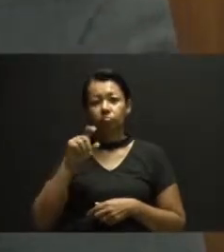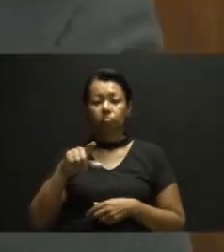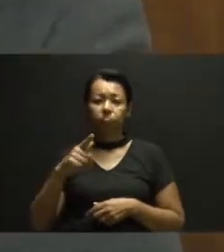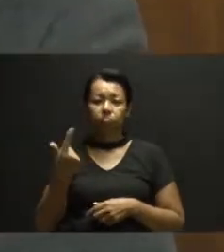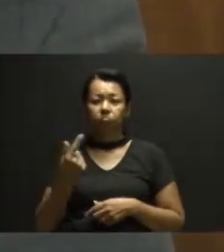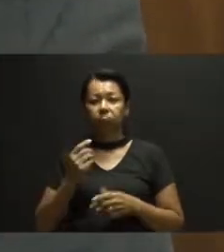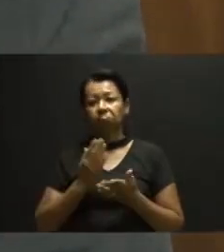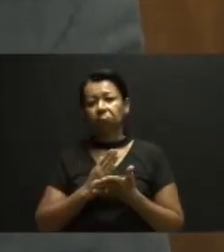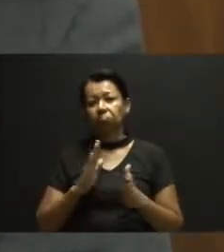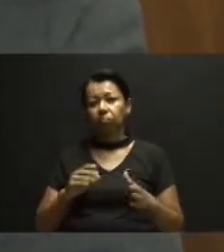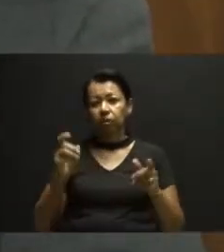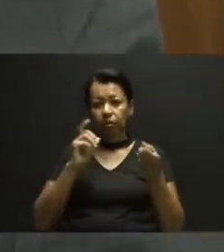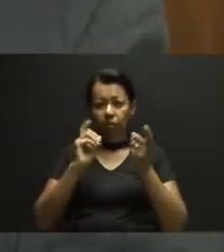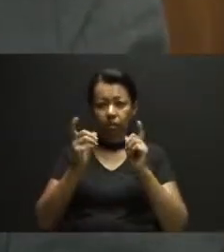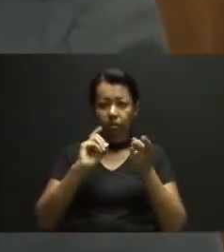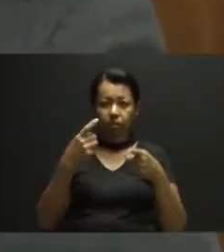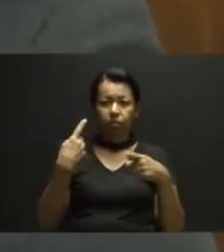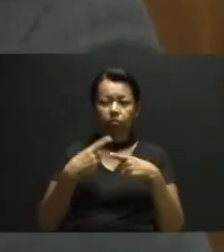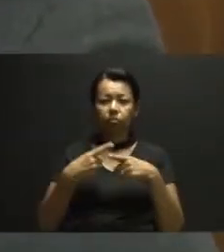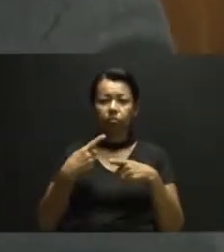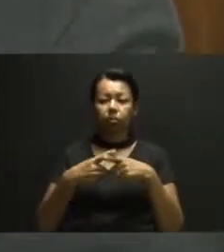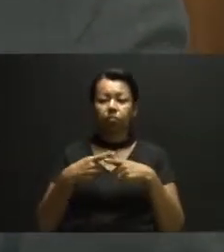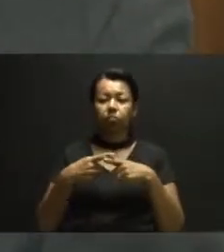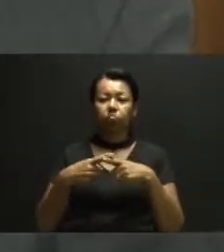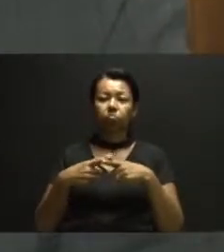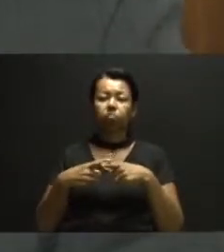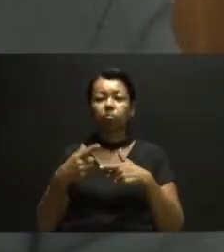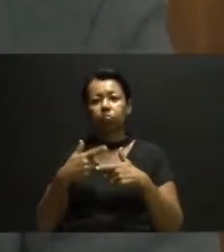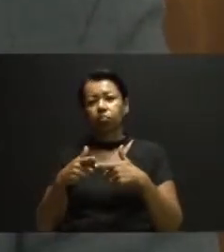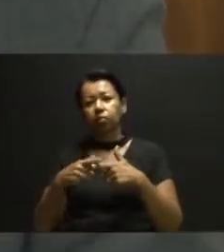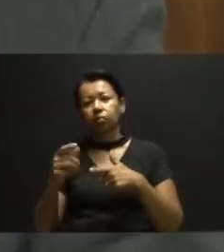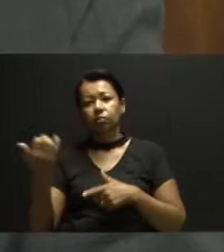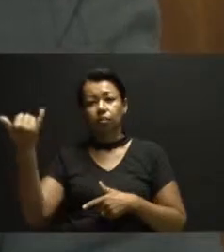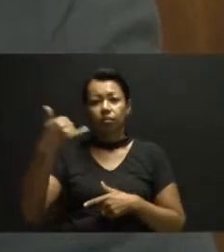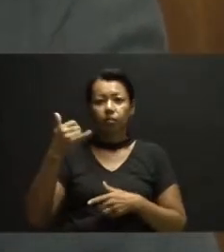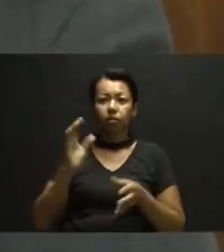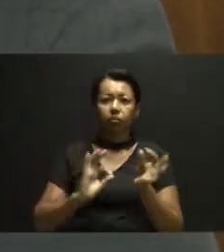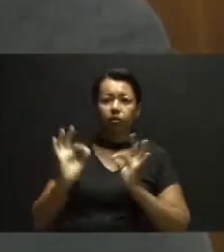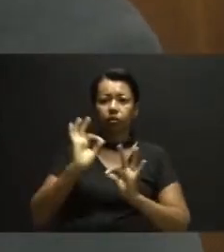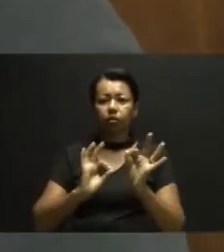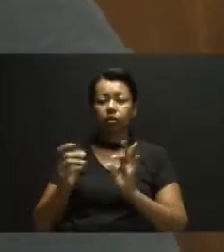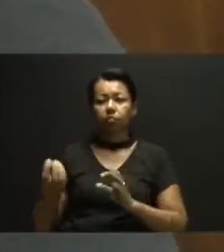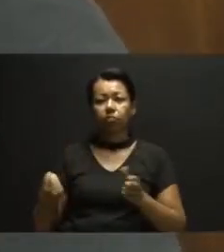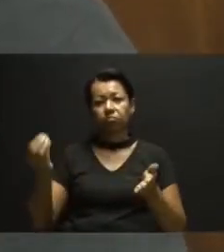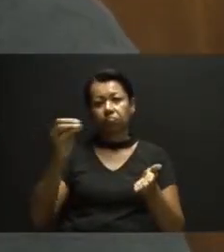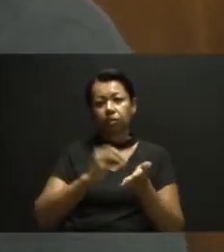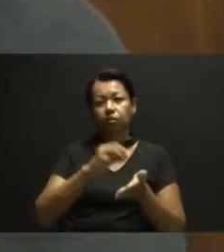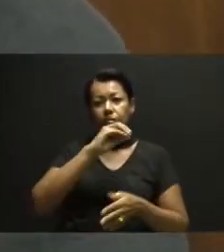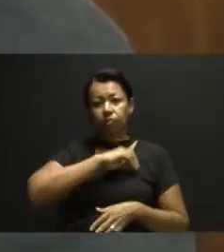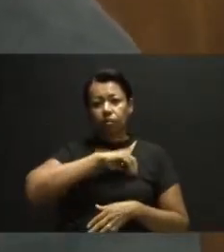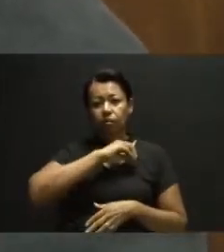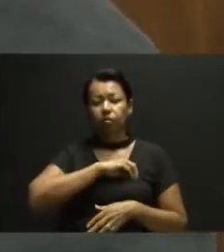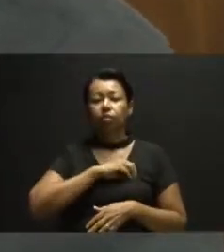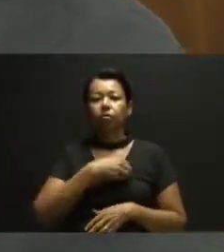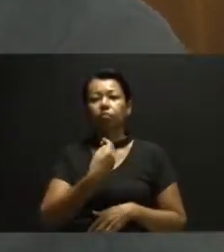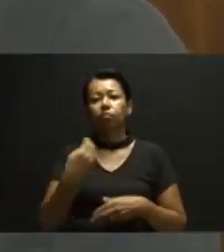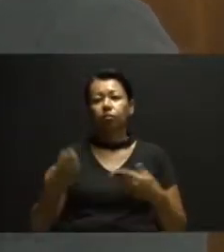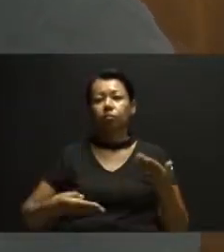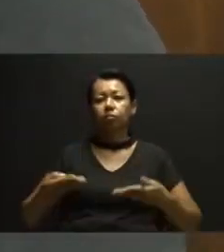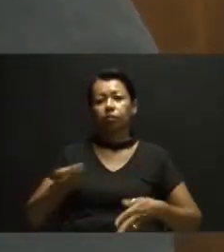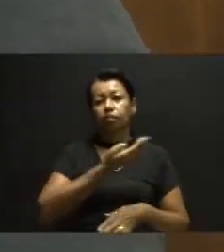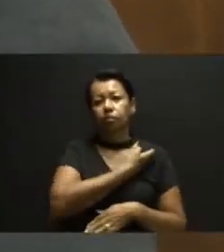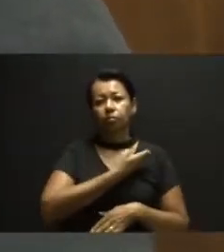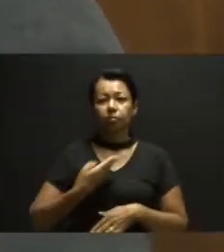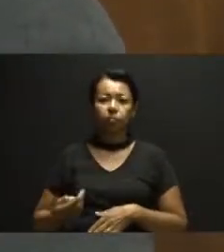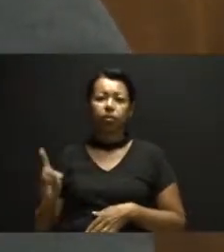um bistrô exceção de vida o impasse do governo municipal onde não para mandar o projeto da recomposição dos servidores público não é